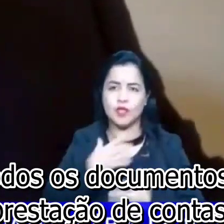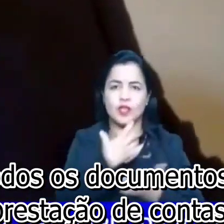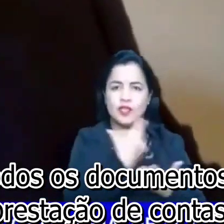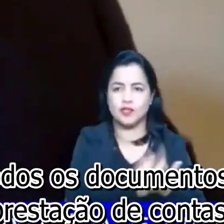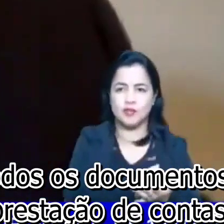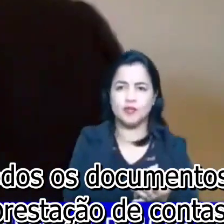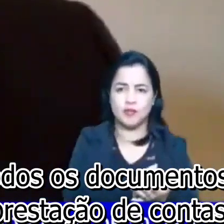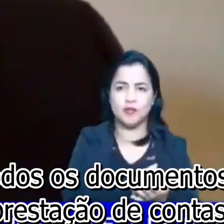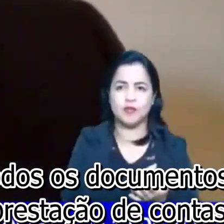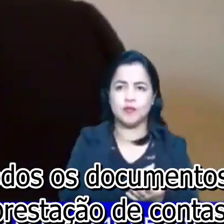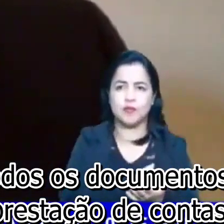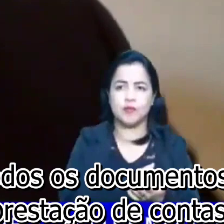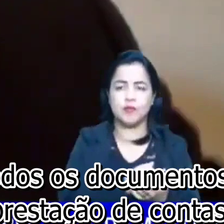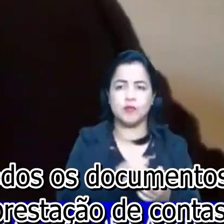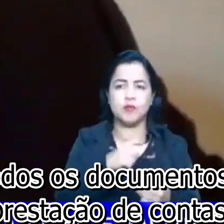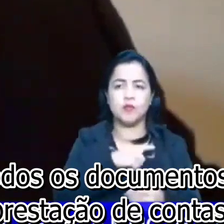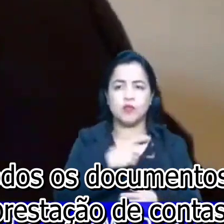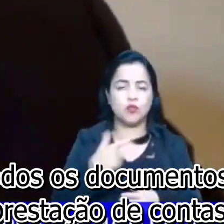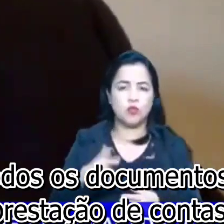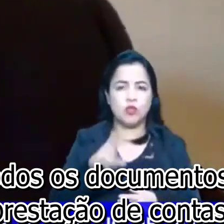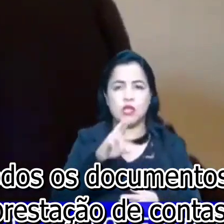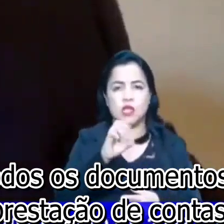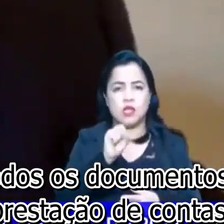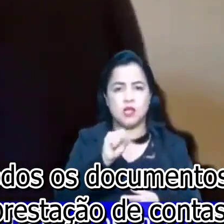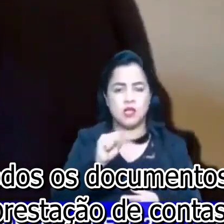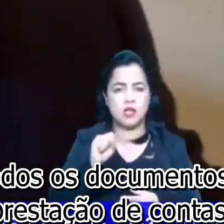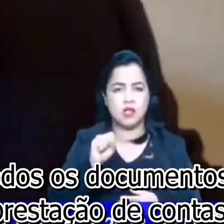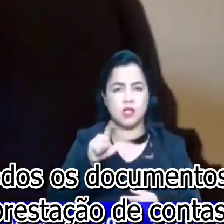aprovação, sem ressalvas, inclusive,